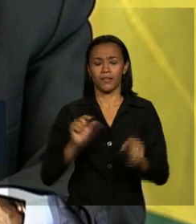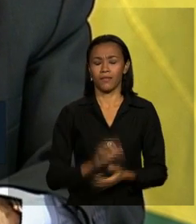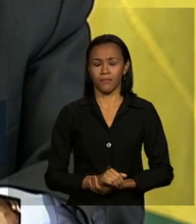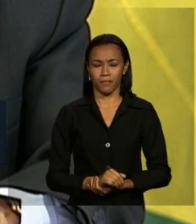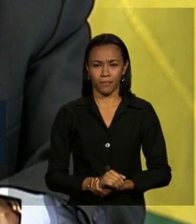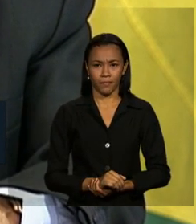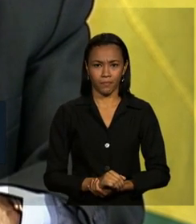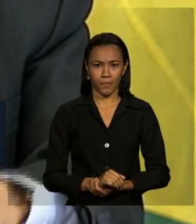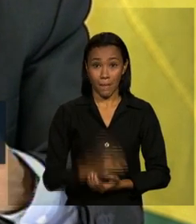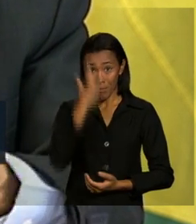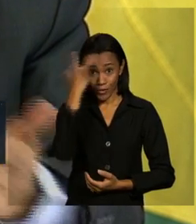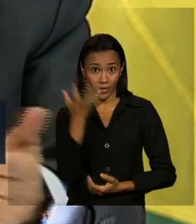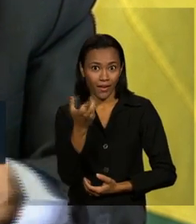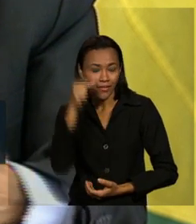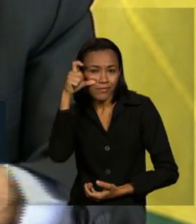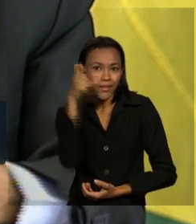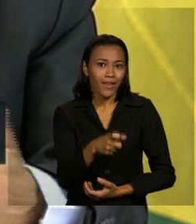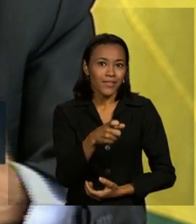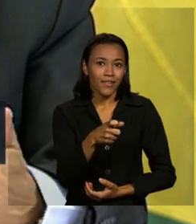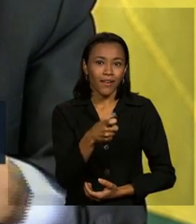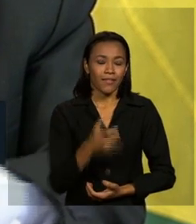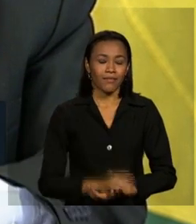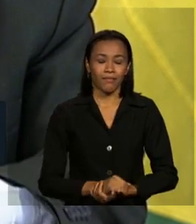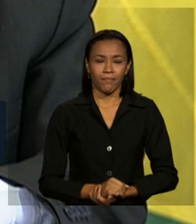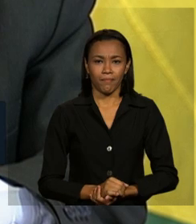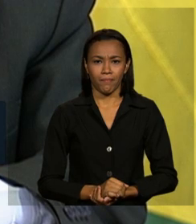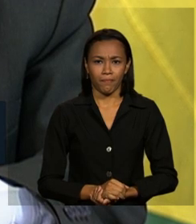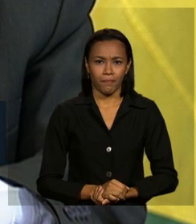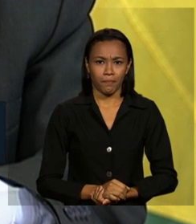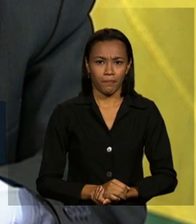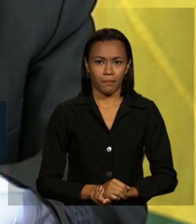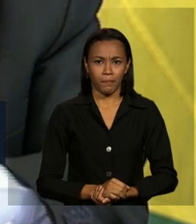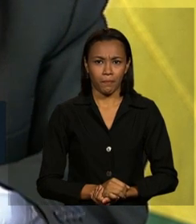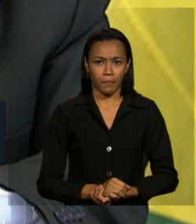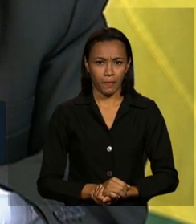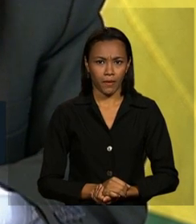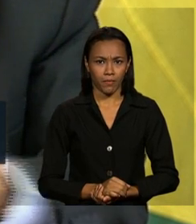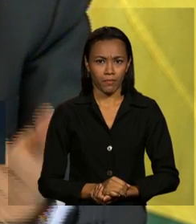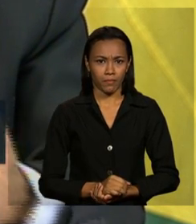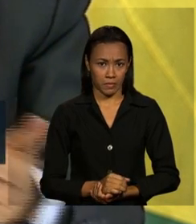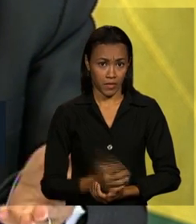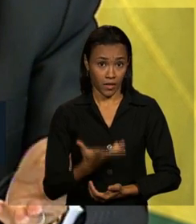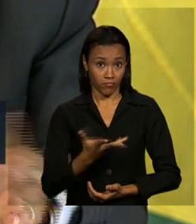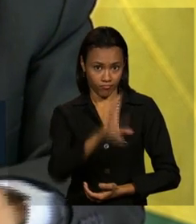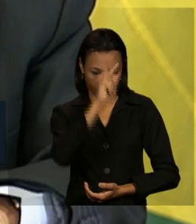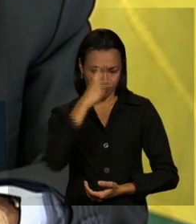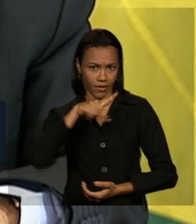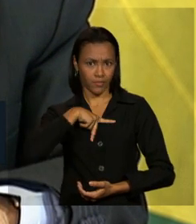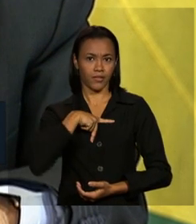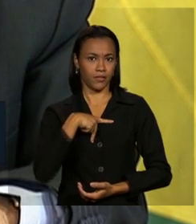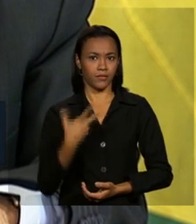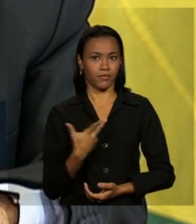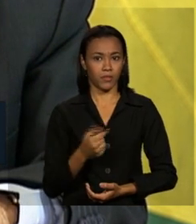eh candidatos que pretendem e e atribuir a si o direito